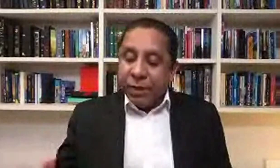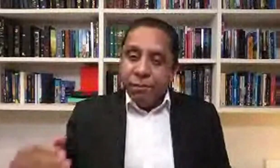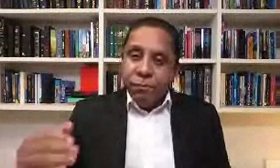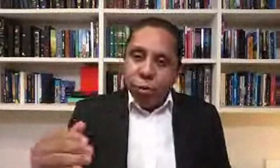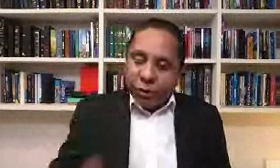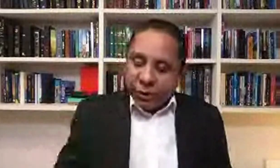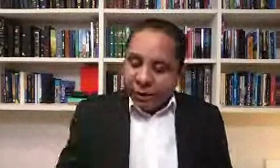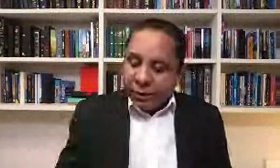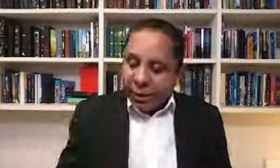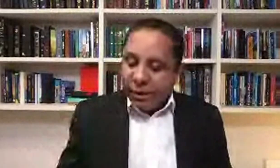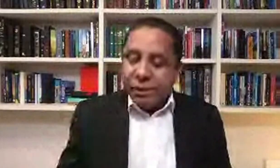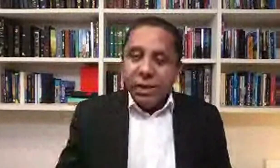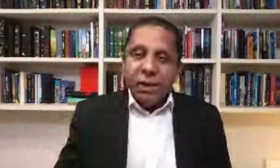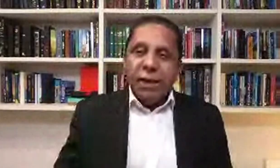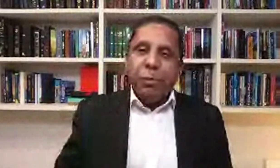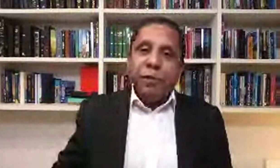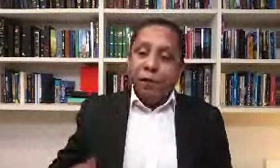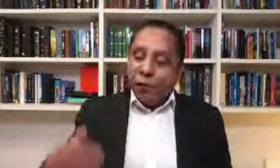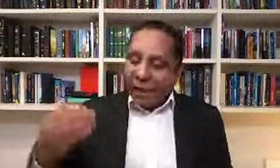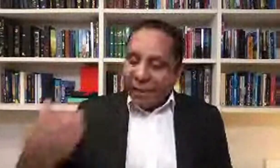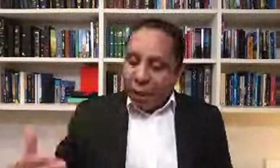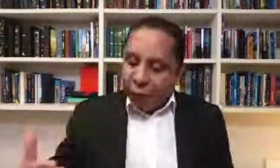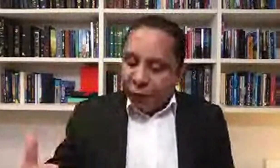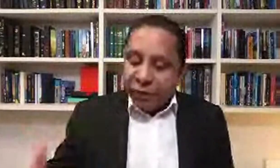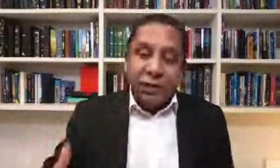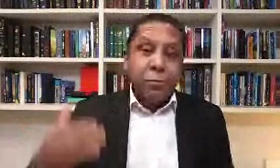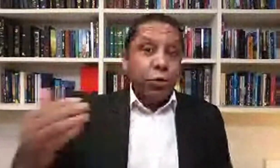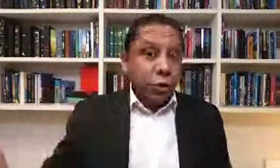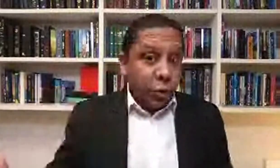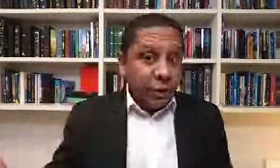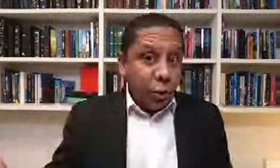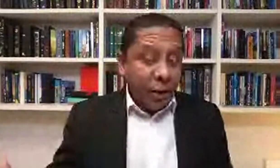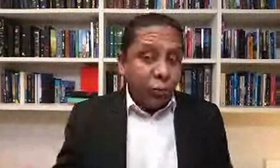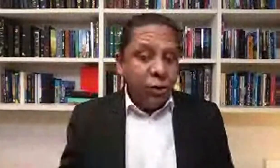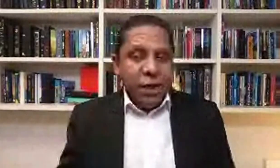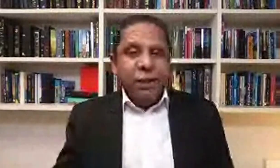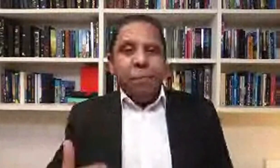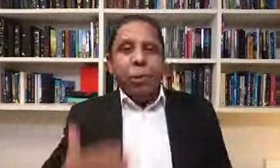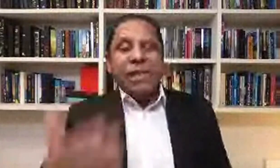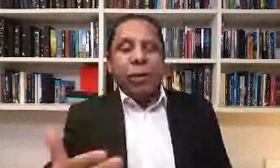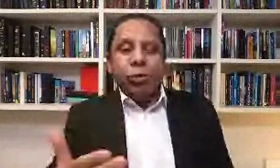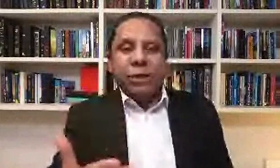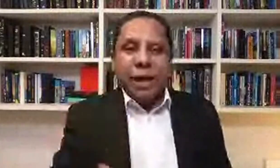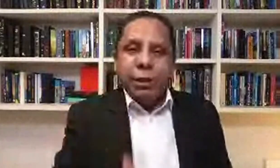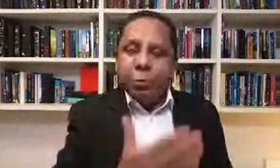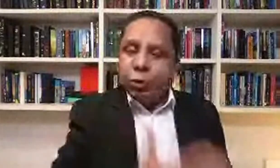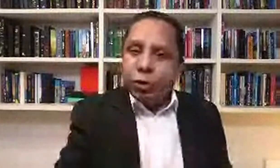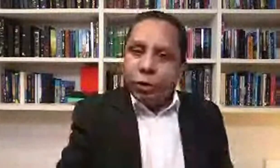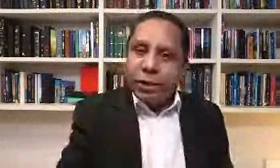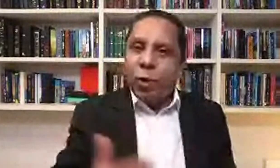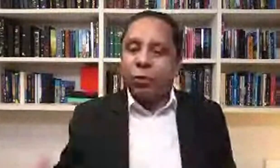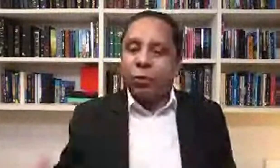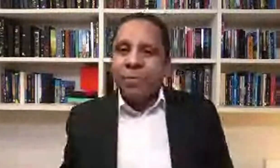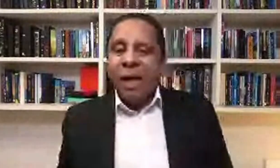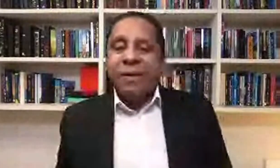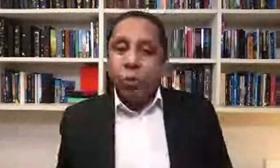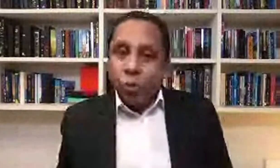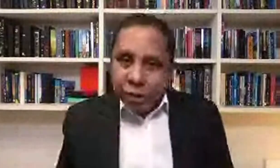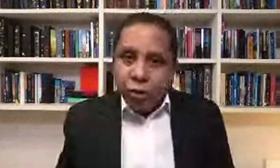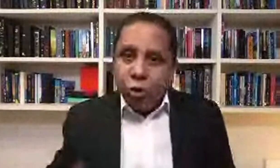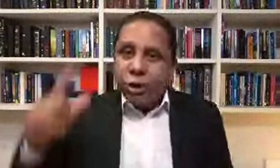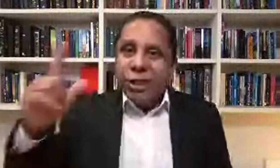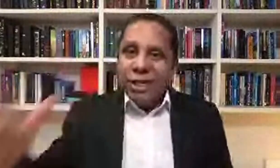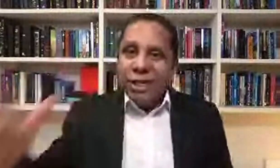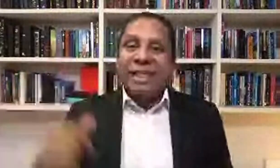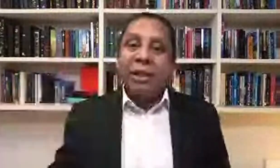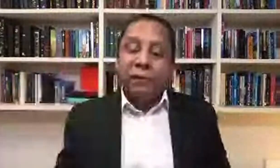até 1833, depois vem Filadélfia, que vai até 1844, e depois Laodiceia, de 1844, até os